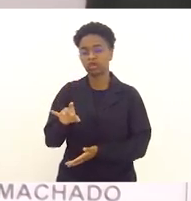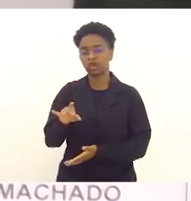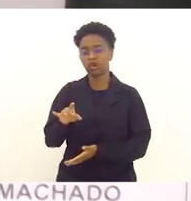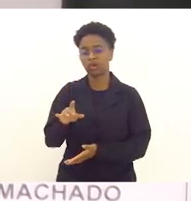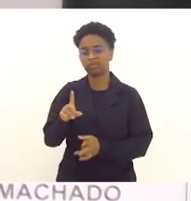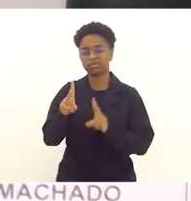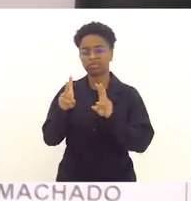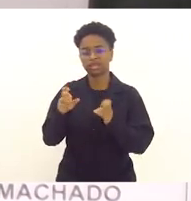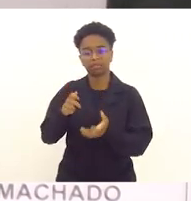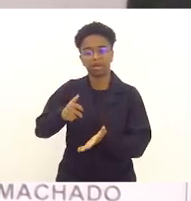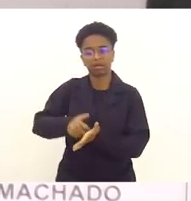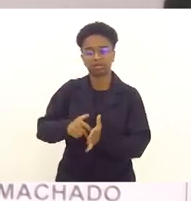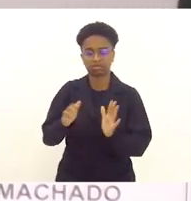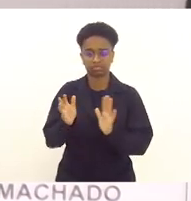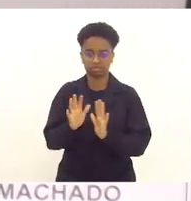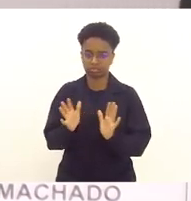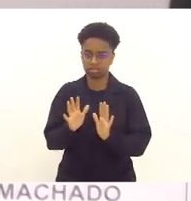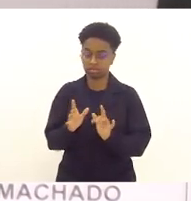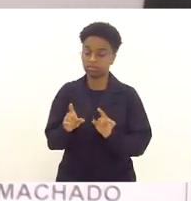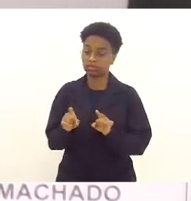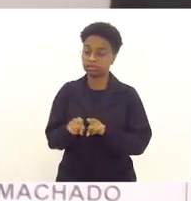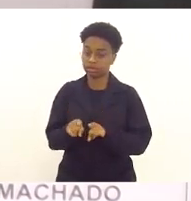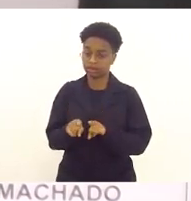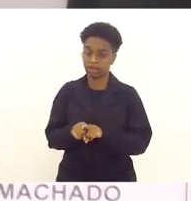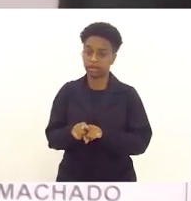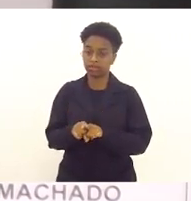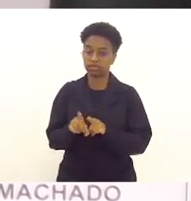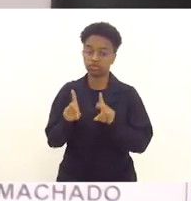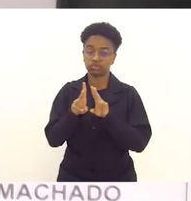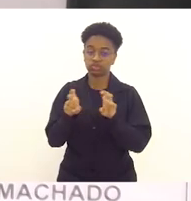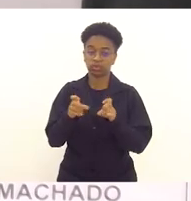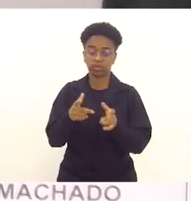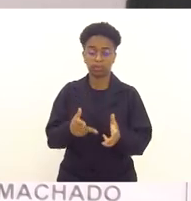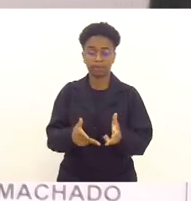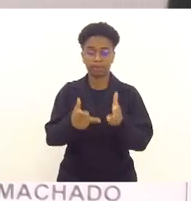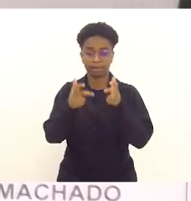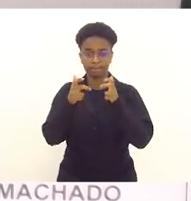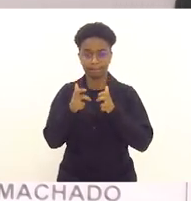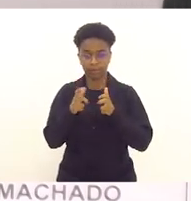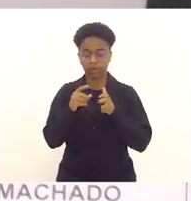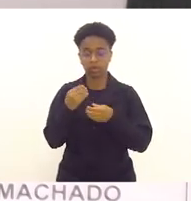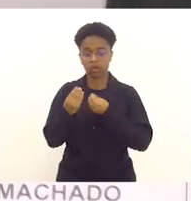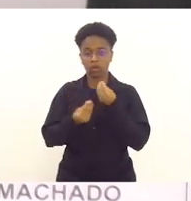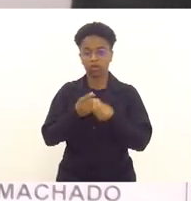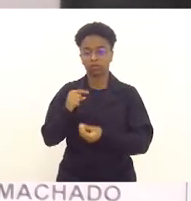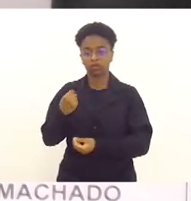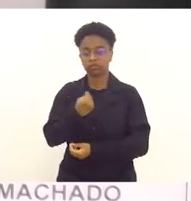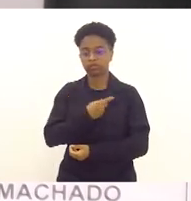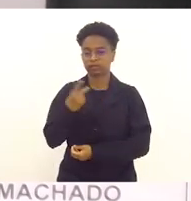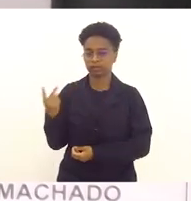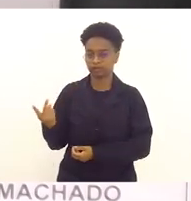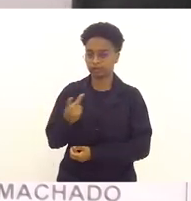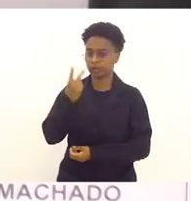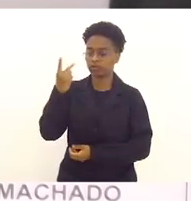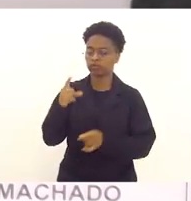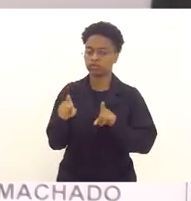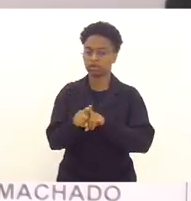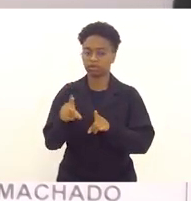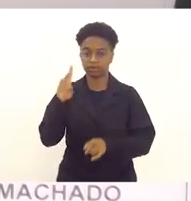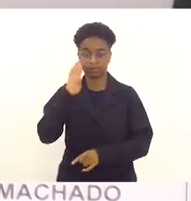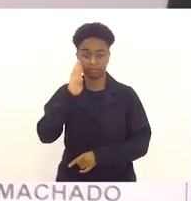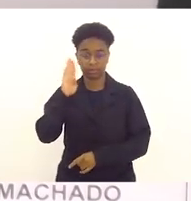punição mas sim no reconhecimento do nosso valor e principalmente